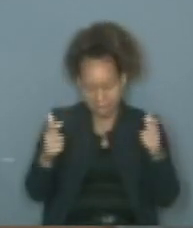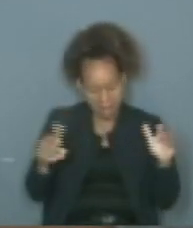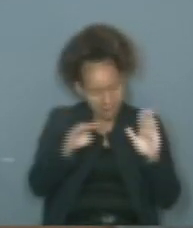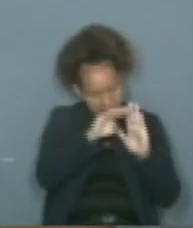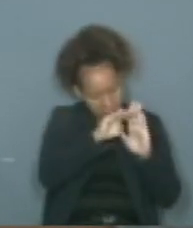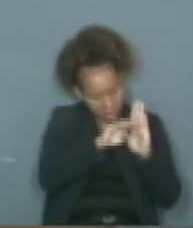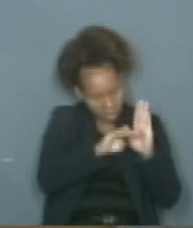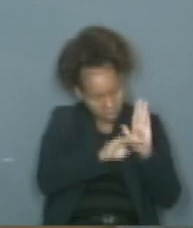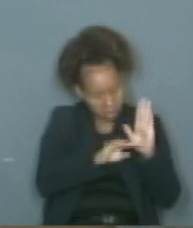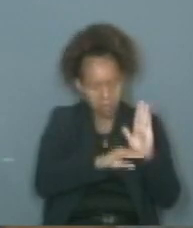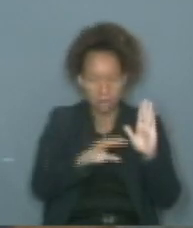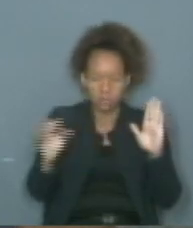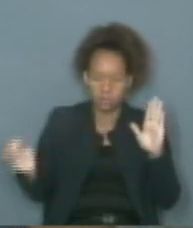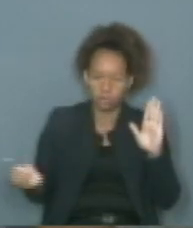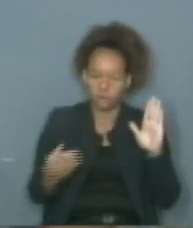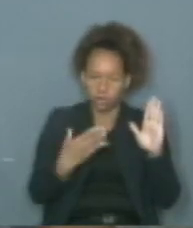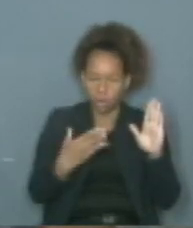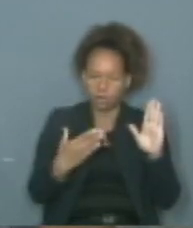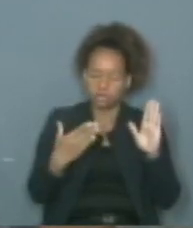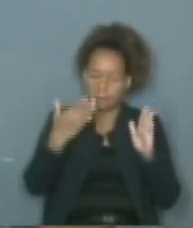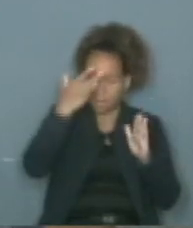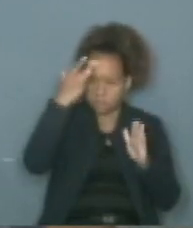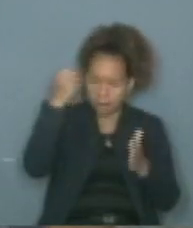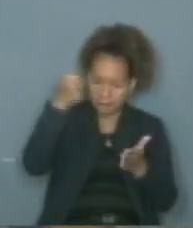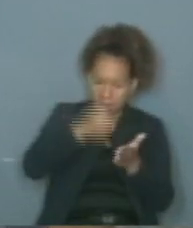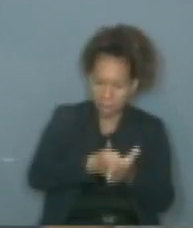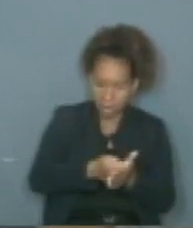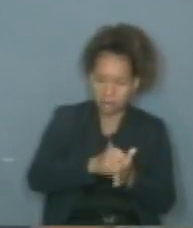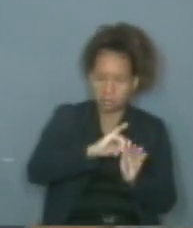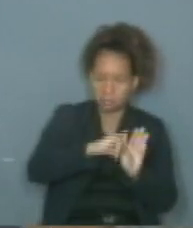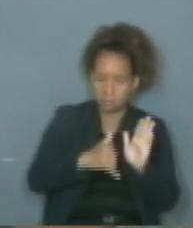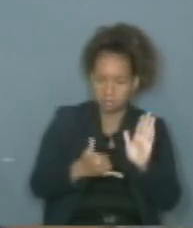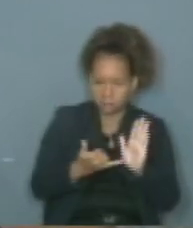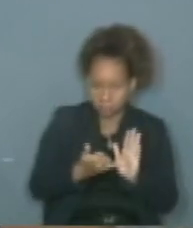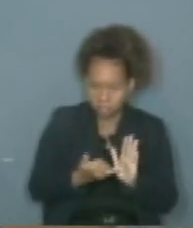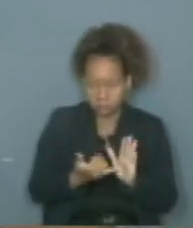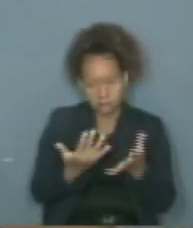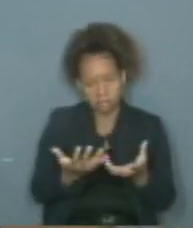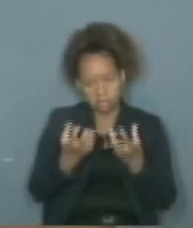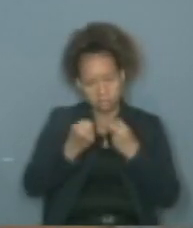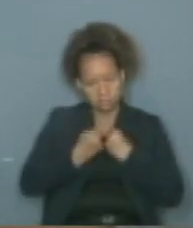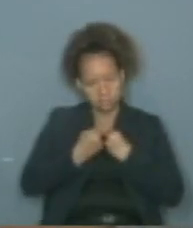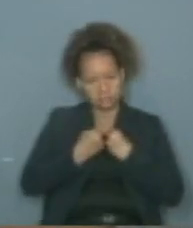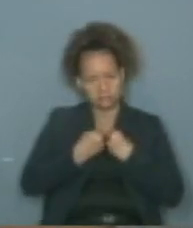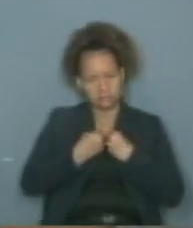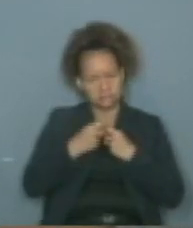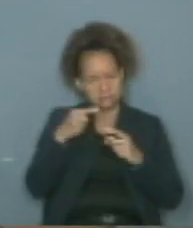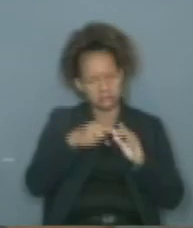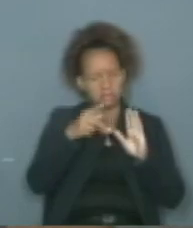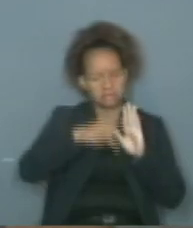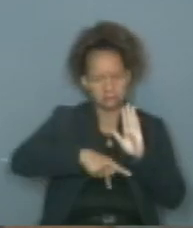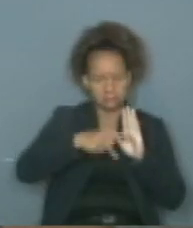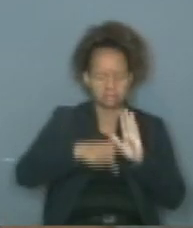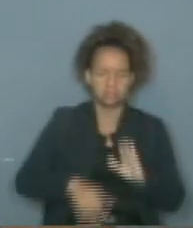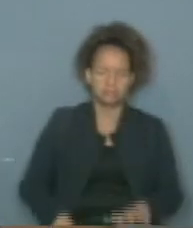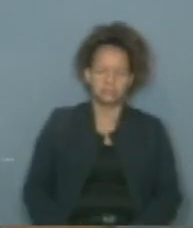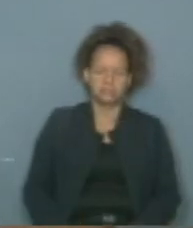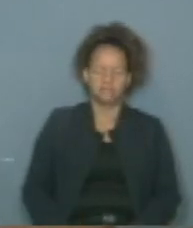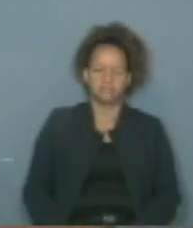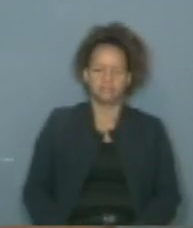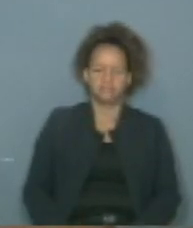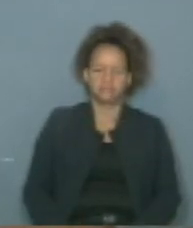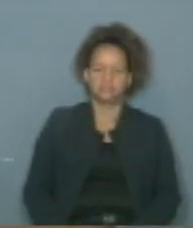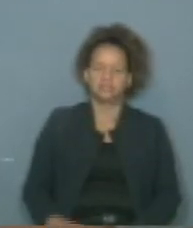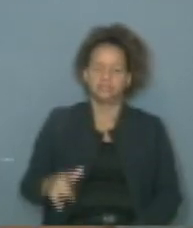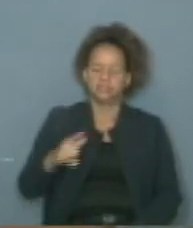programa para que novos contribuintes, pagadores de impostos, aderissem a esse projeto, que